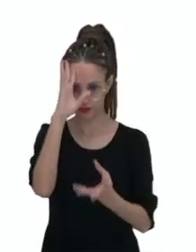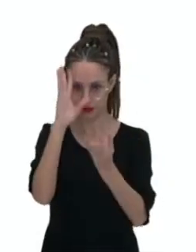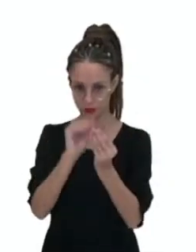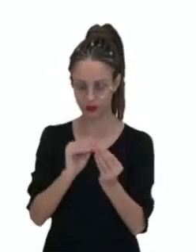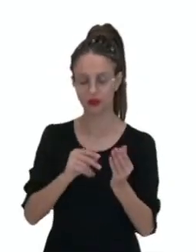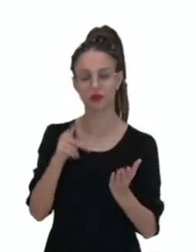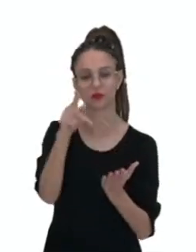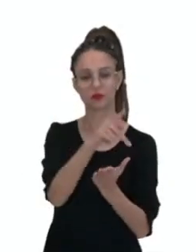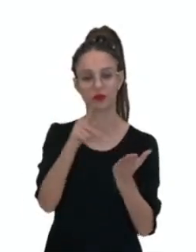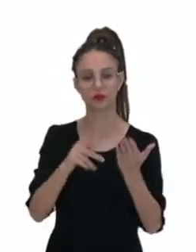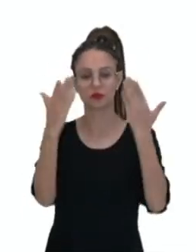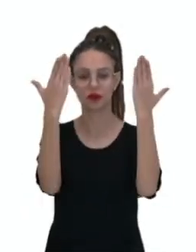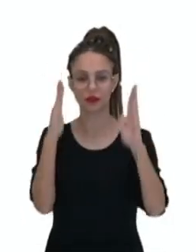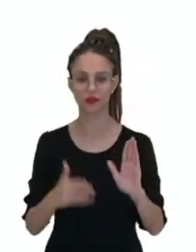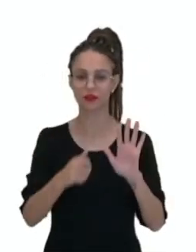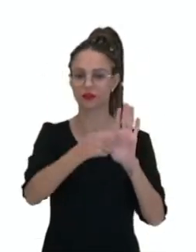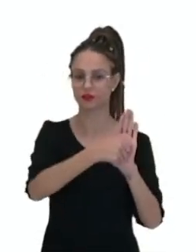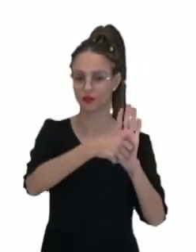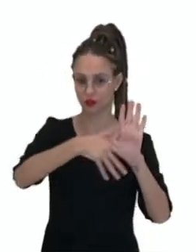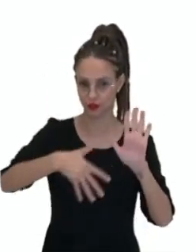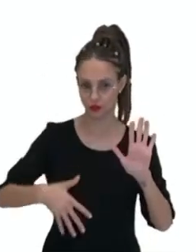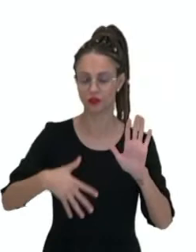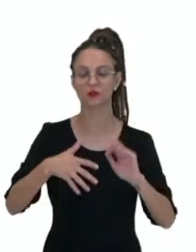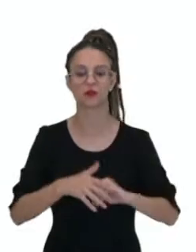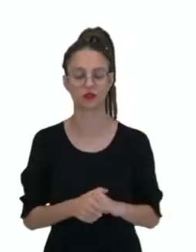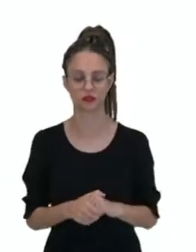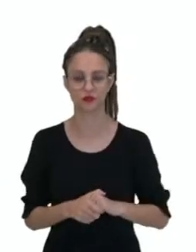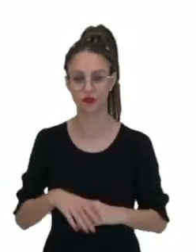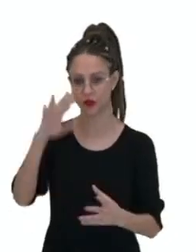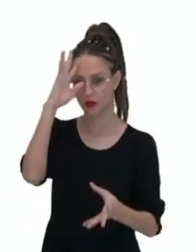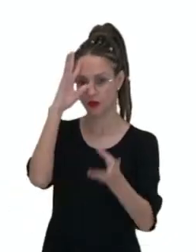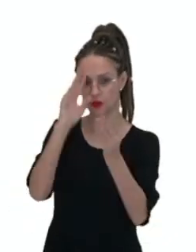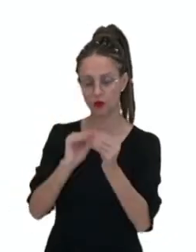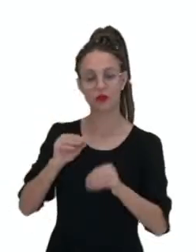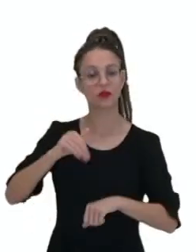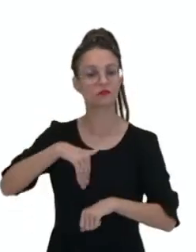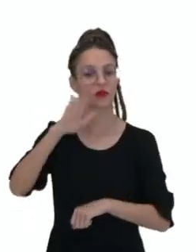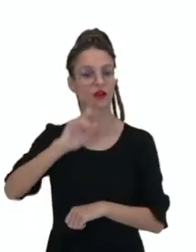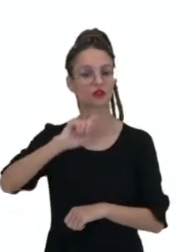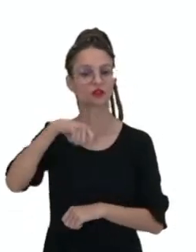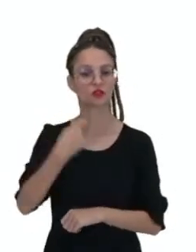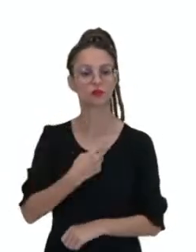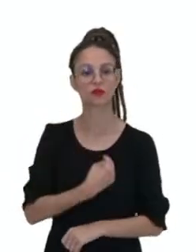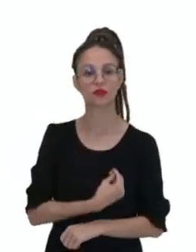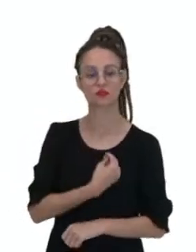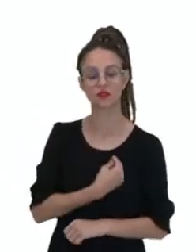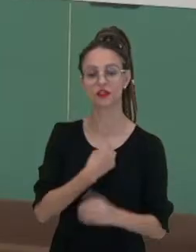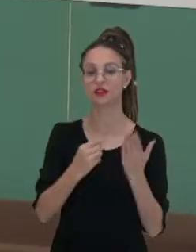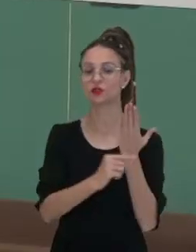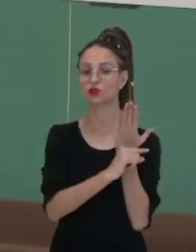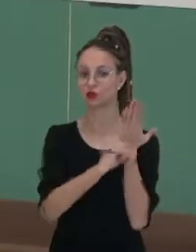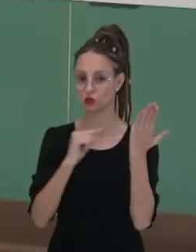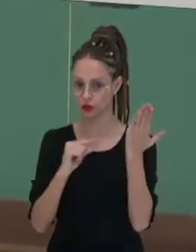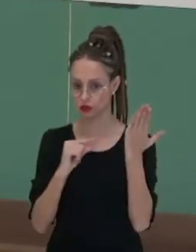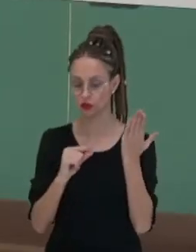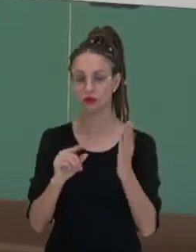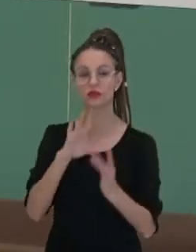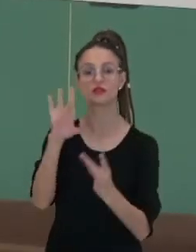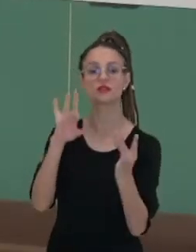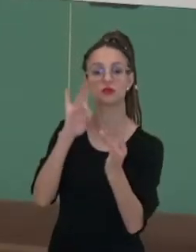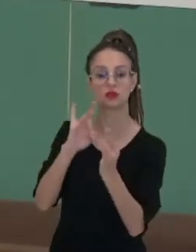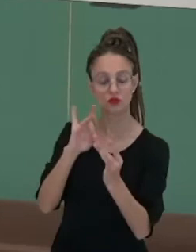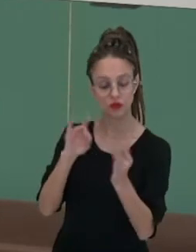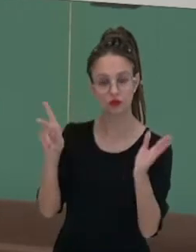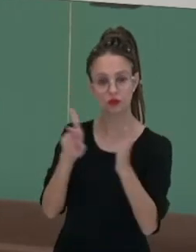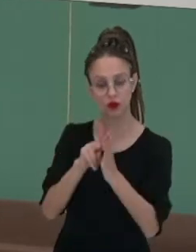poemas, analisar figuras de linguagem, compreender um pouco mais sobre a vida dos autores, especificamente dos